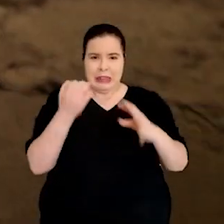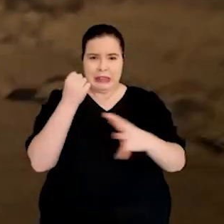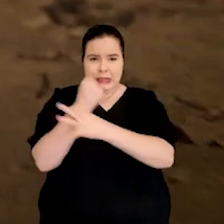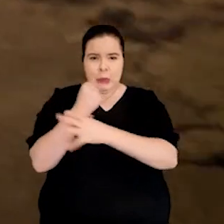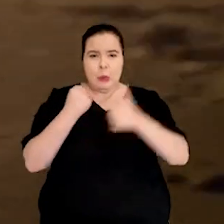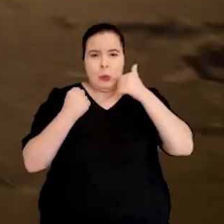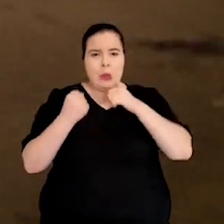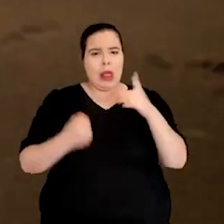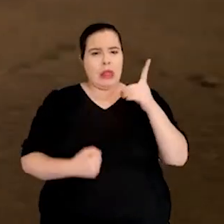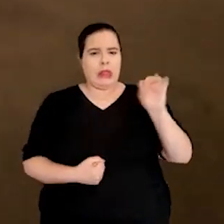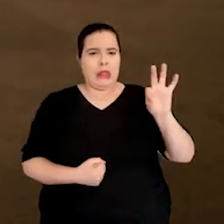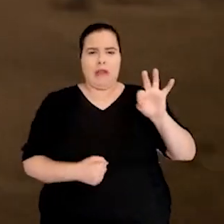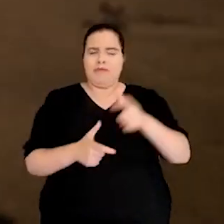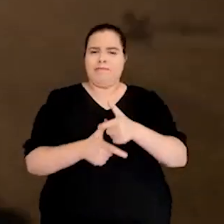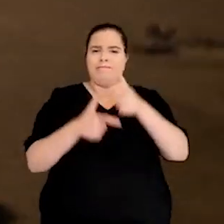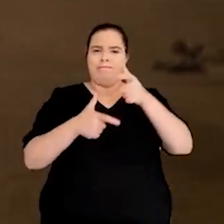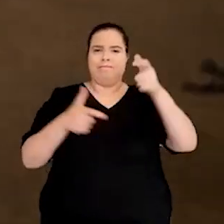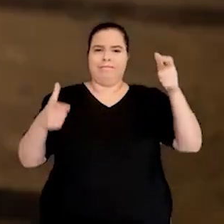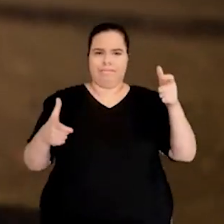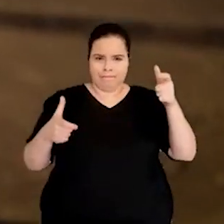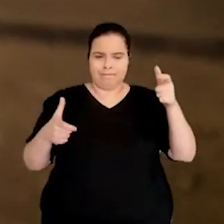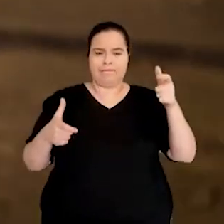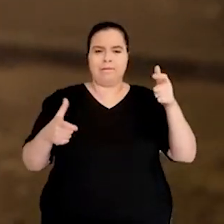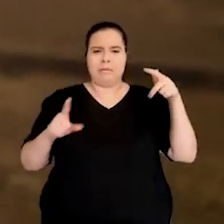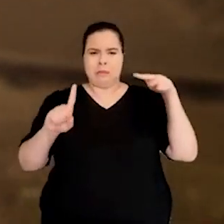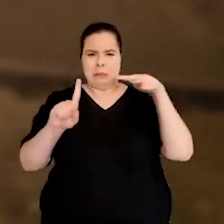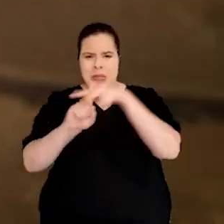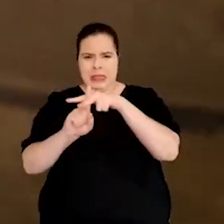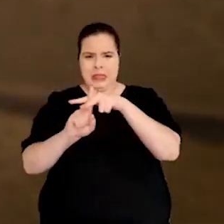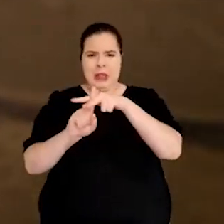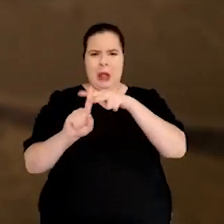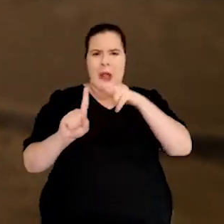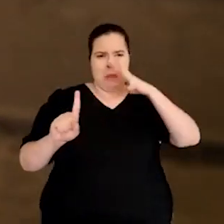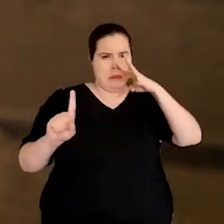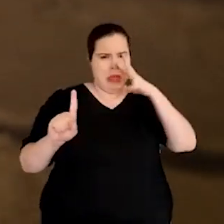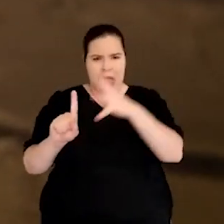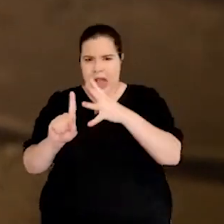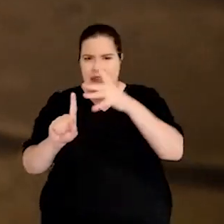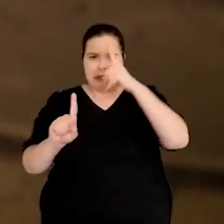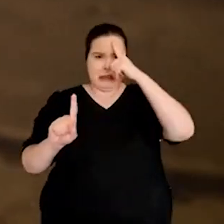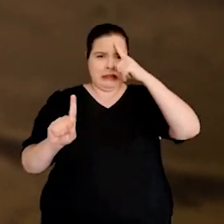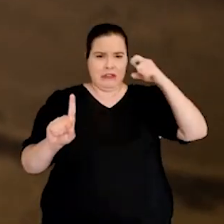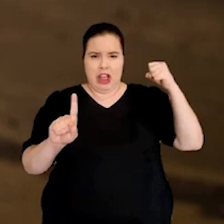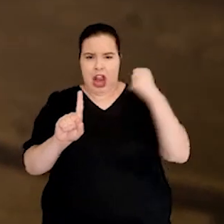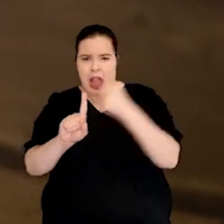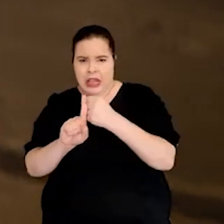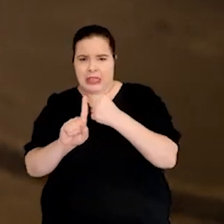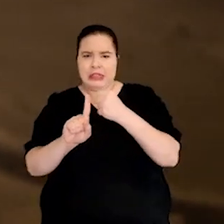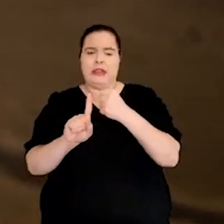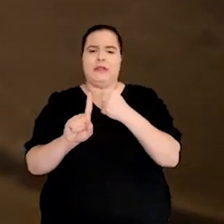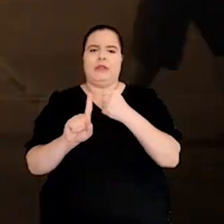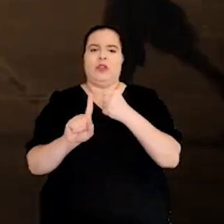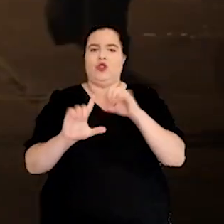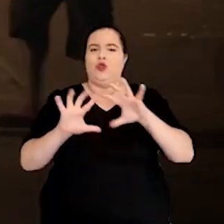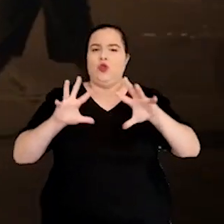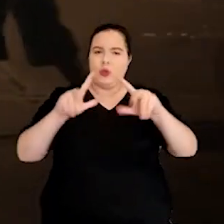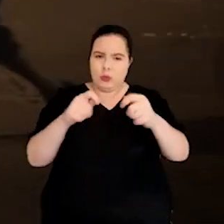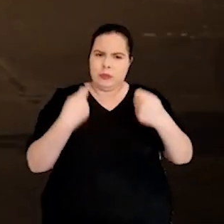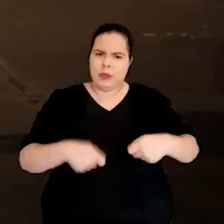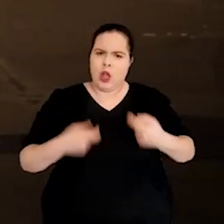sensação de insegurança das mulheres do Distrito Federal é crescente. Perseguição, ameaças,